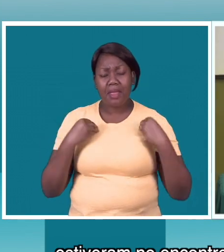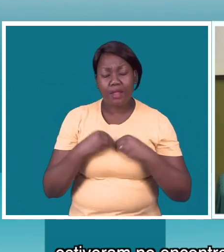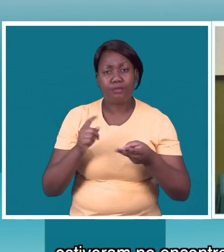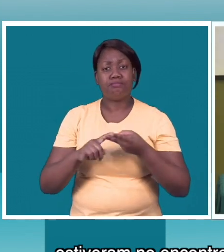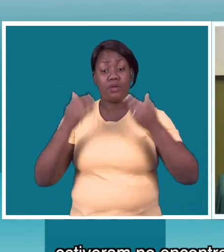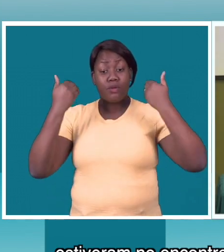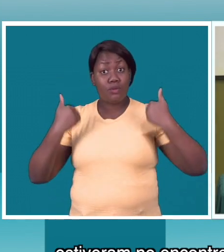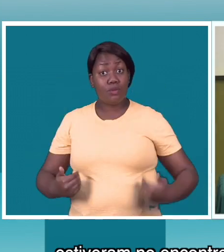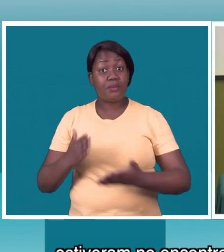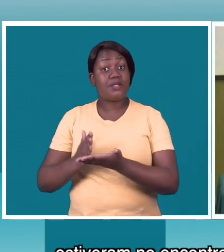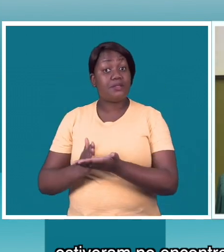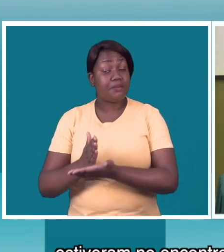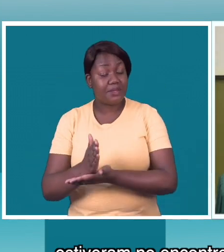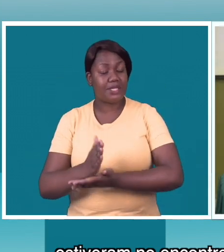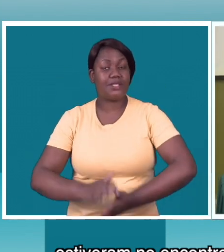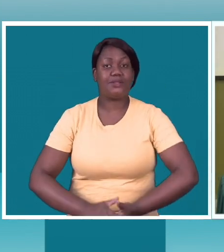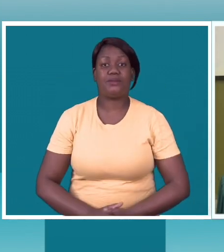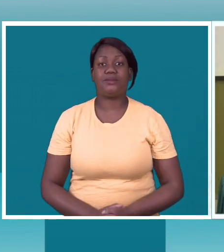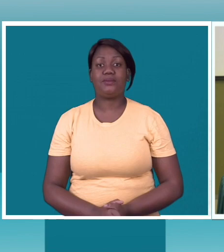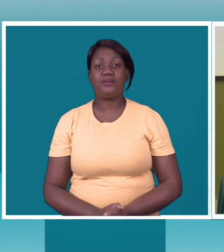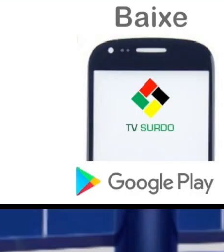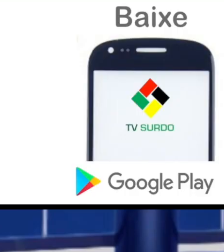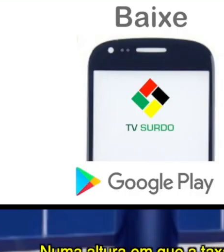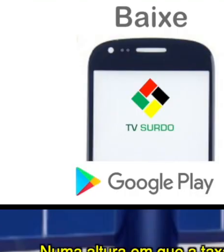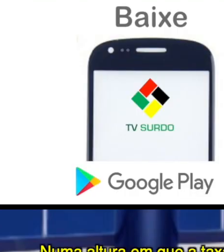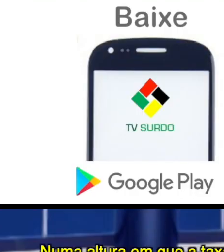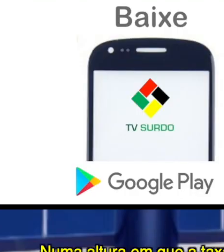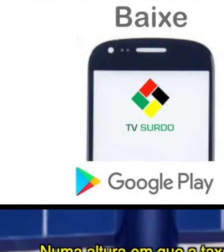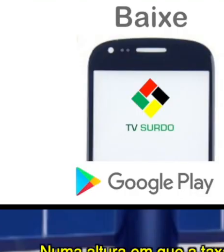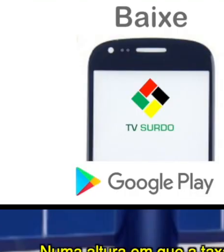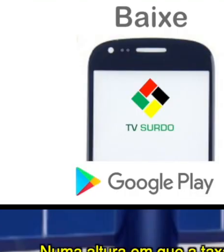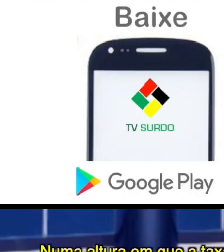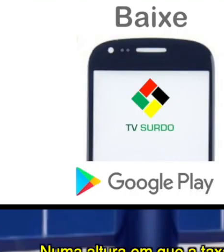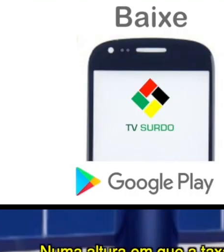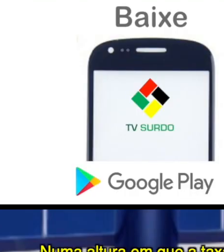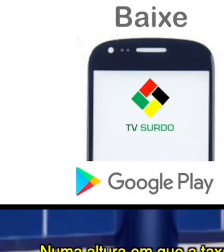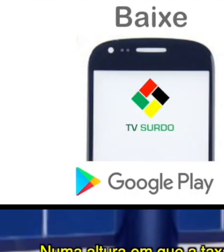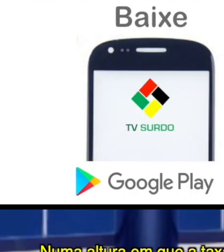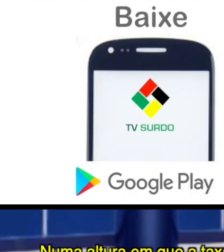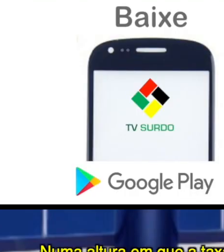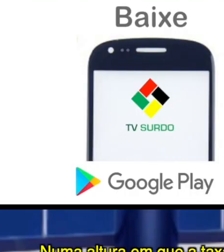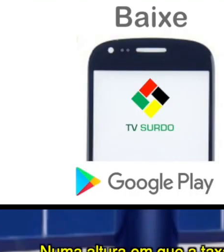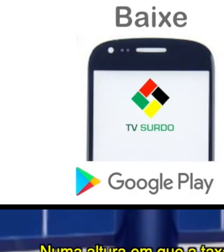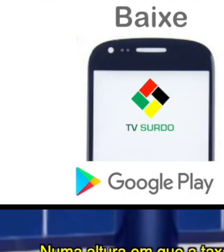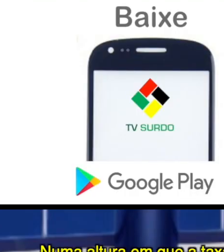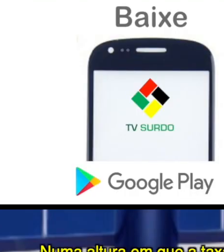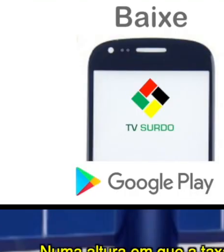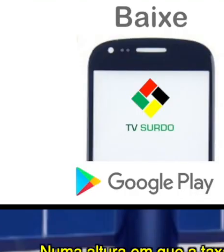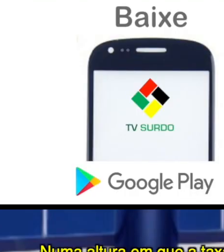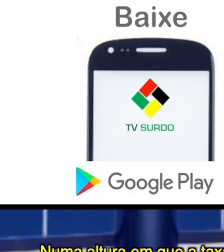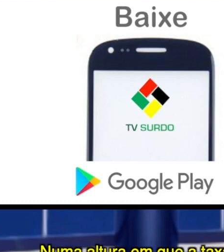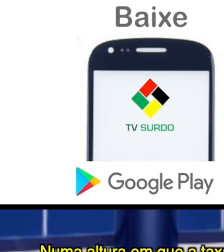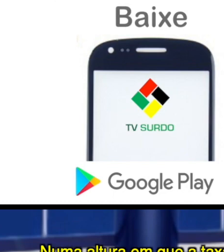Ação Social, Liga dos Direitos Humanos e Médicos. Numa altura em que a taxa de desemprego tende a aumentar, principalmente